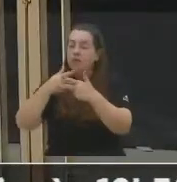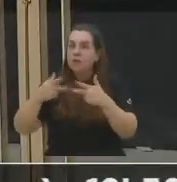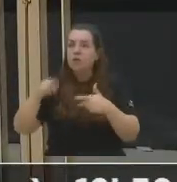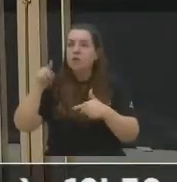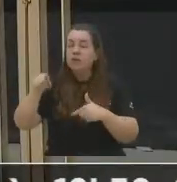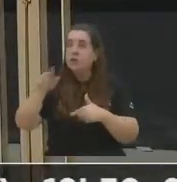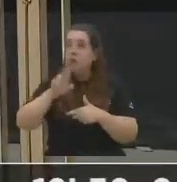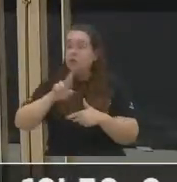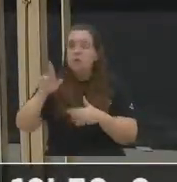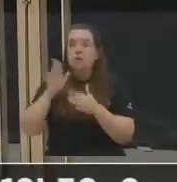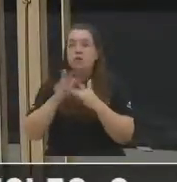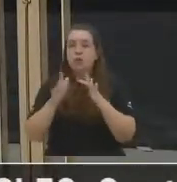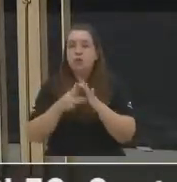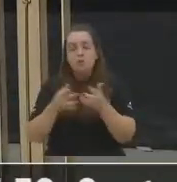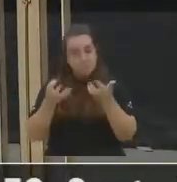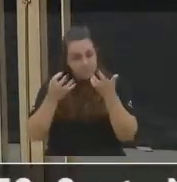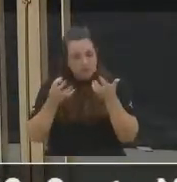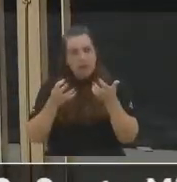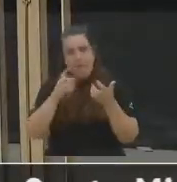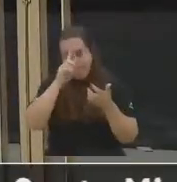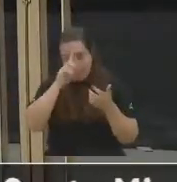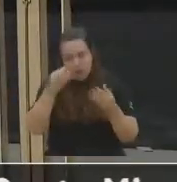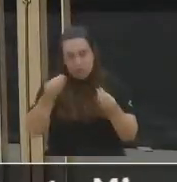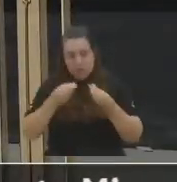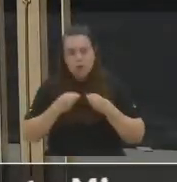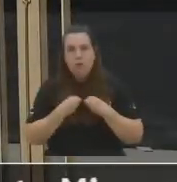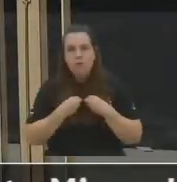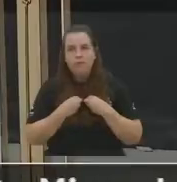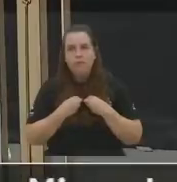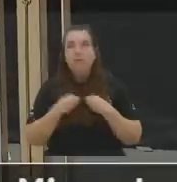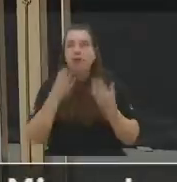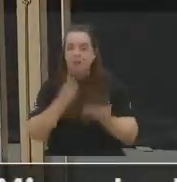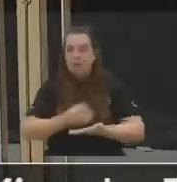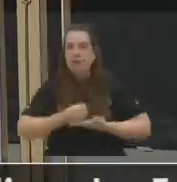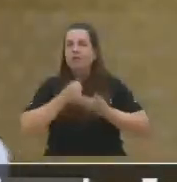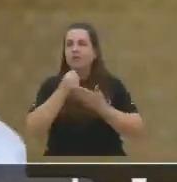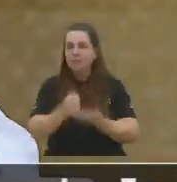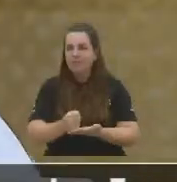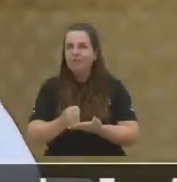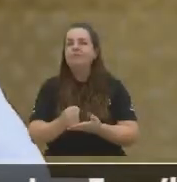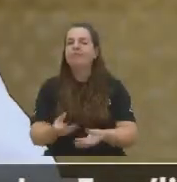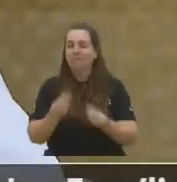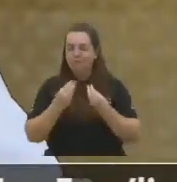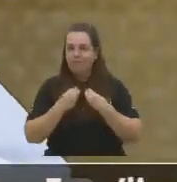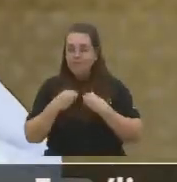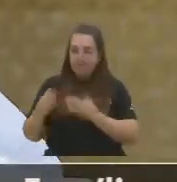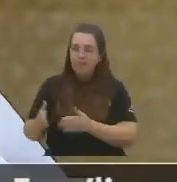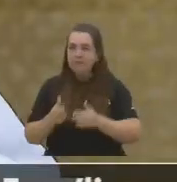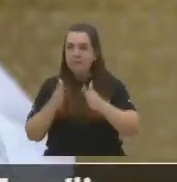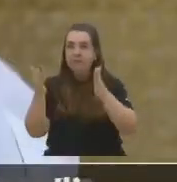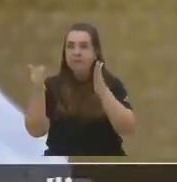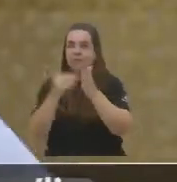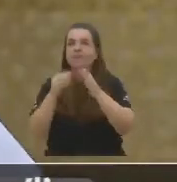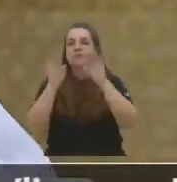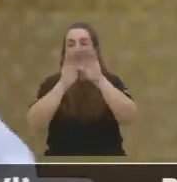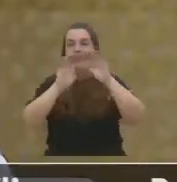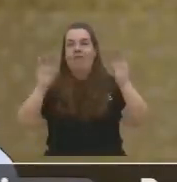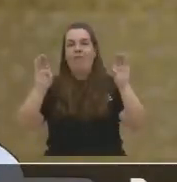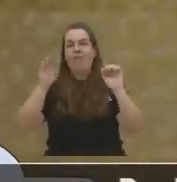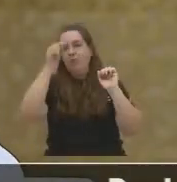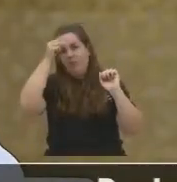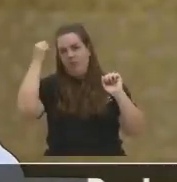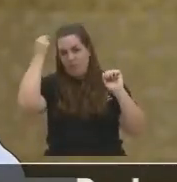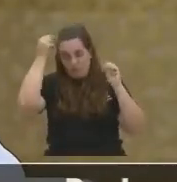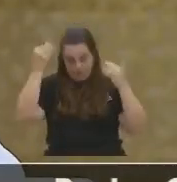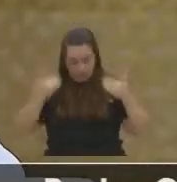meu Senhor e Salvador Jesus Cristo me concedeu, que é a salvação e o caminho para o céu, que significa